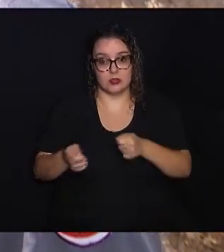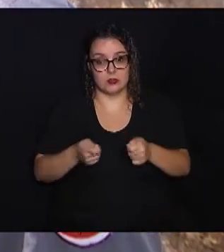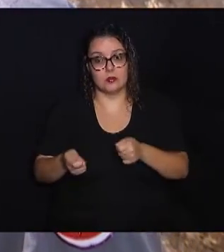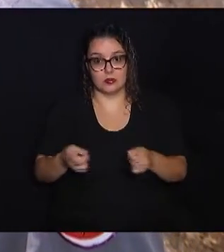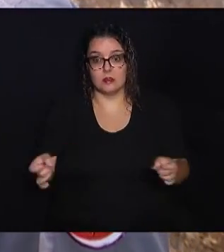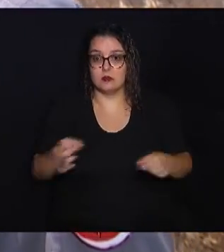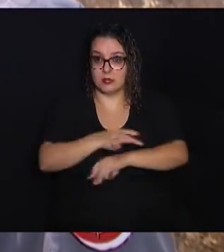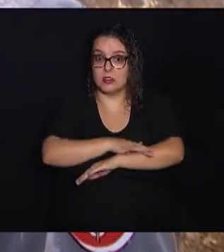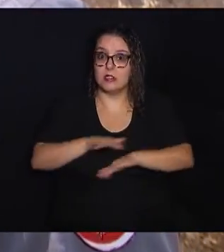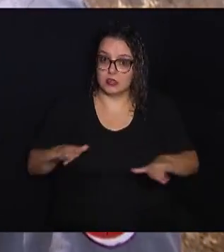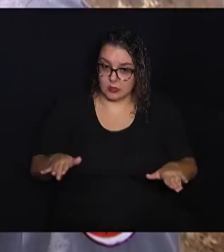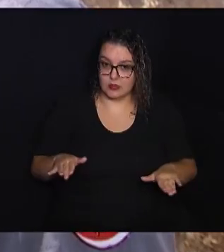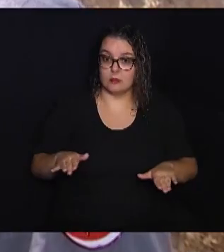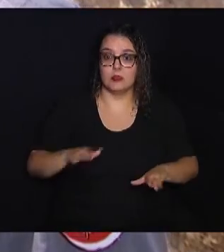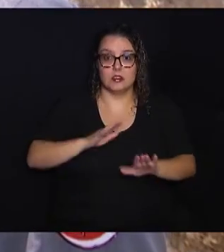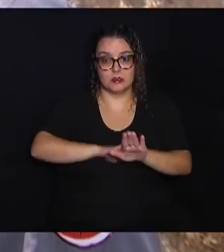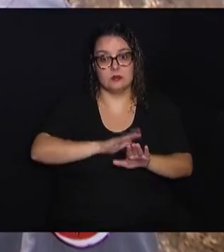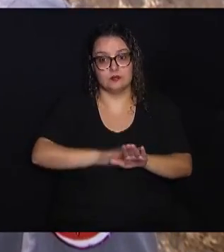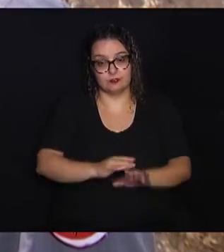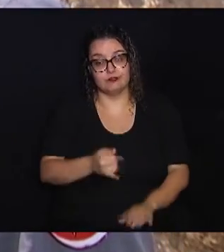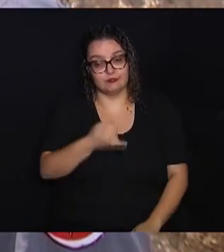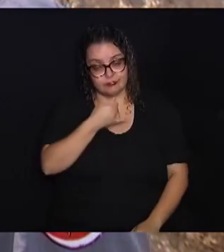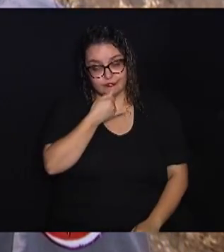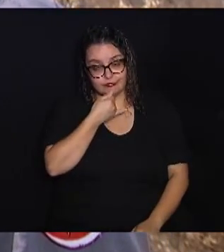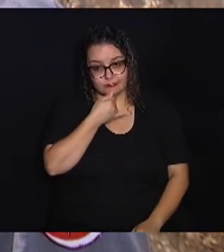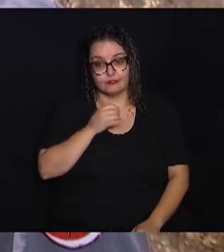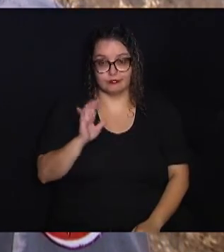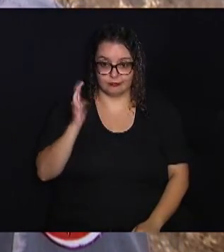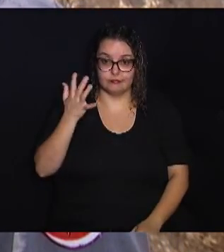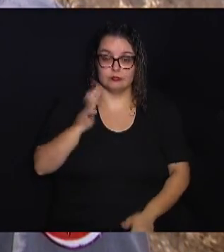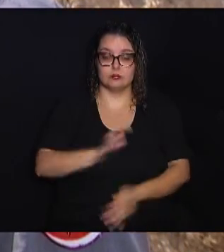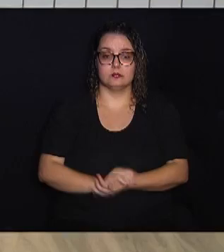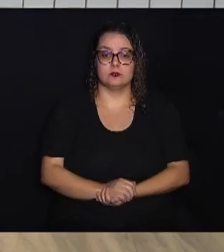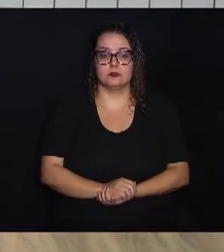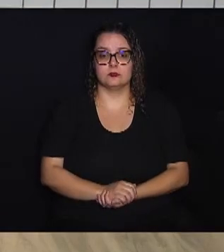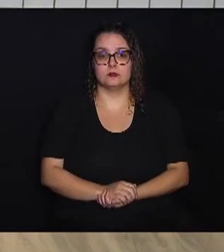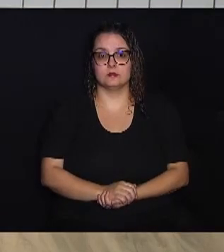combate dessas atitudes que infelizmente têm acontecido.